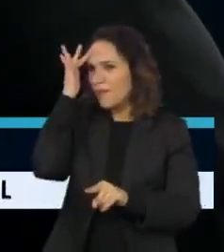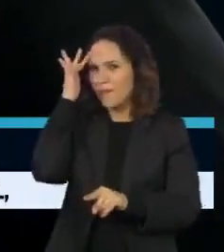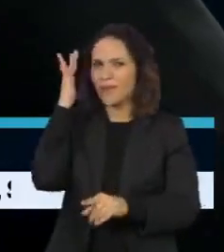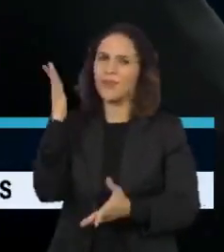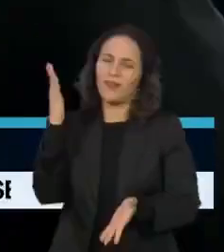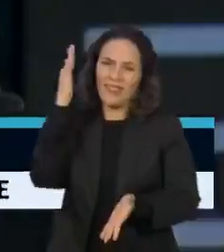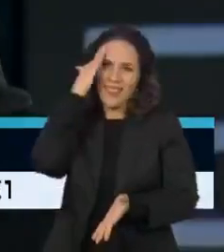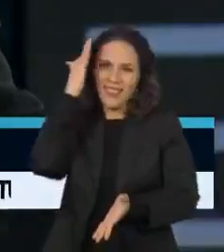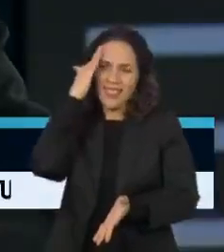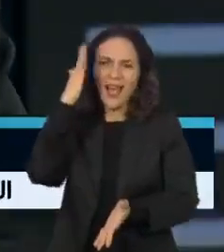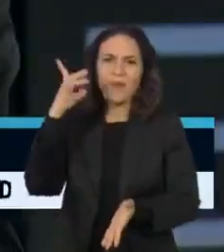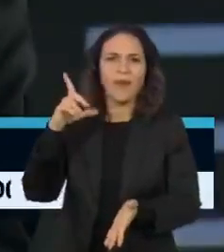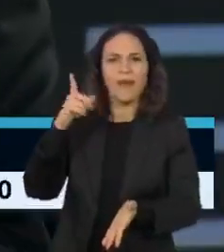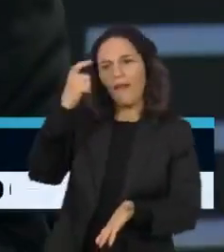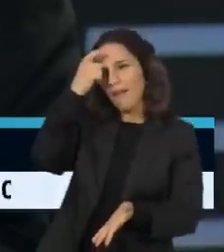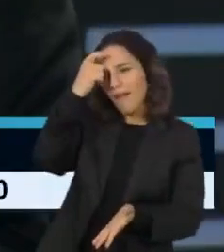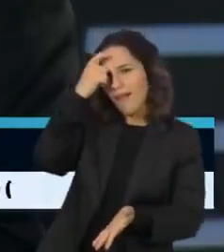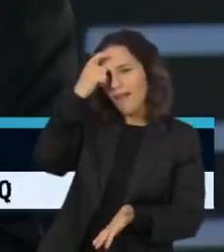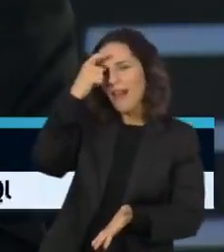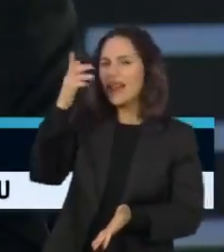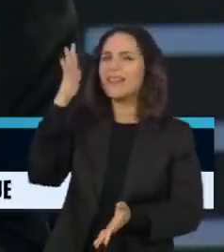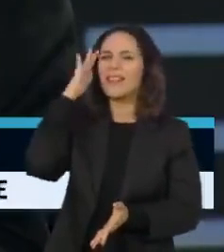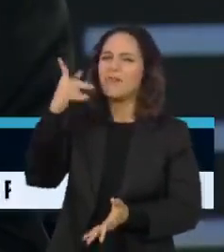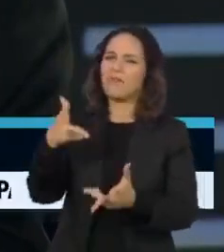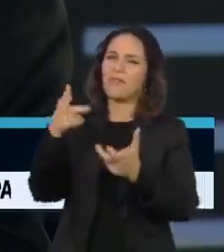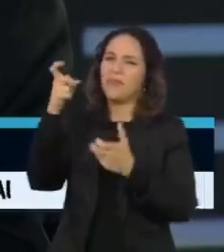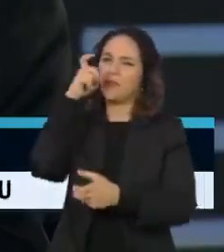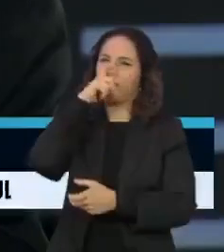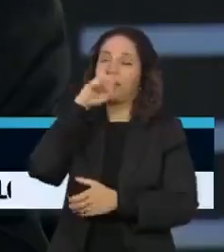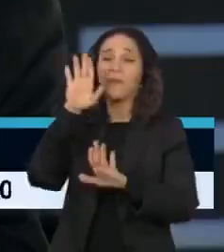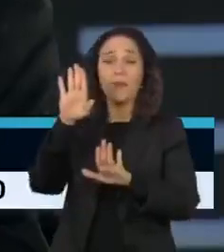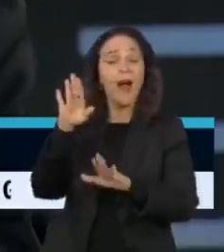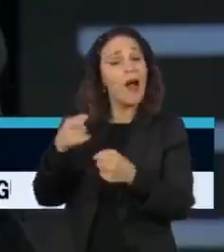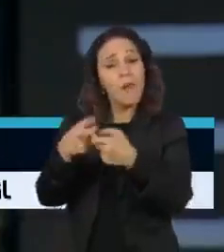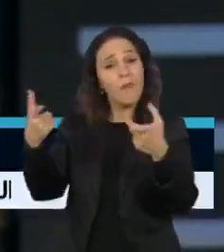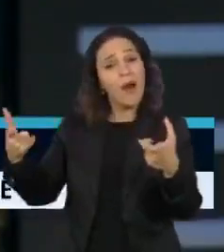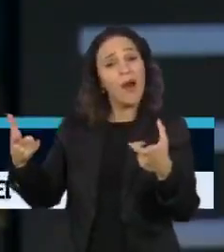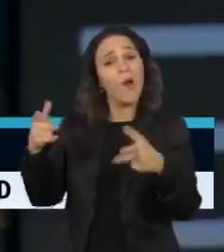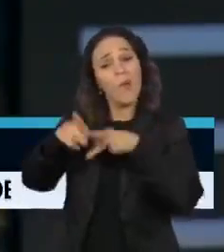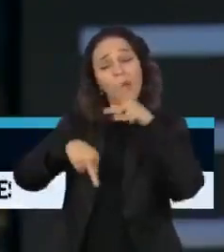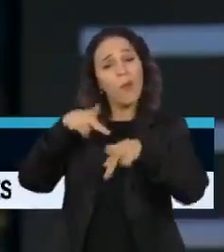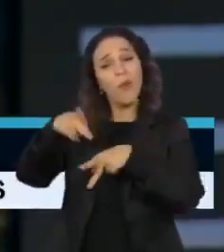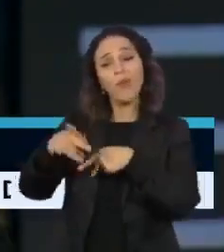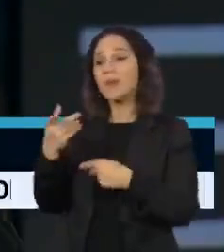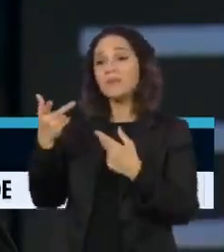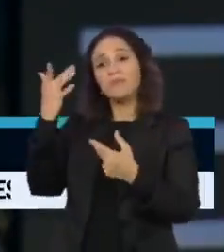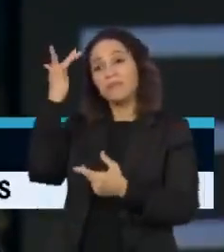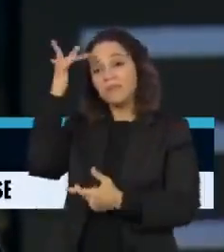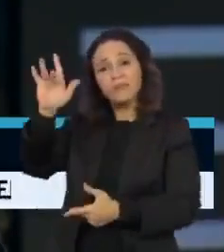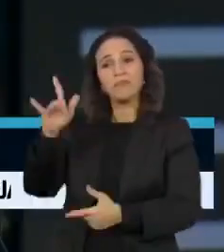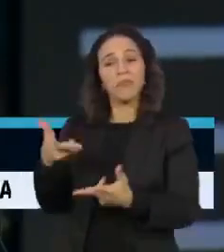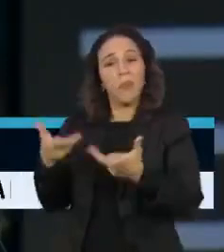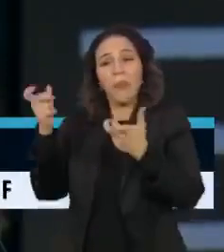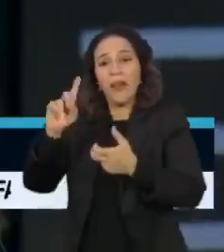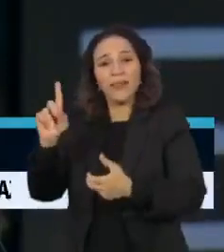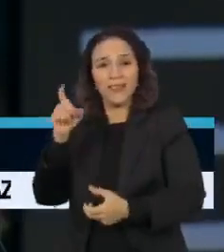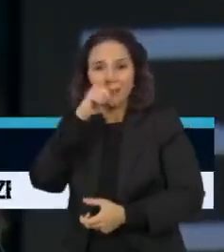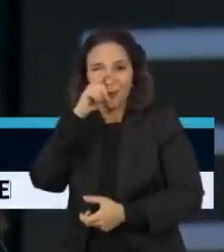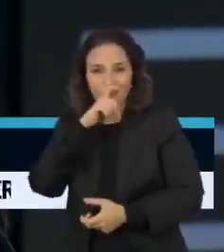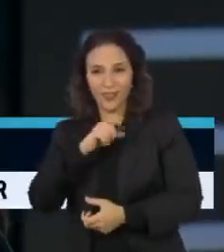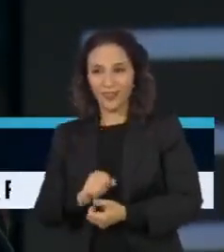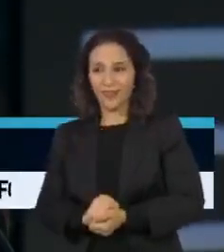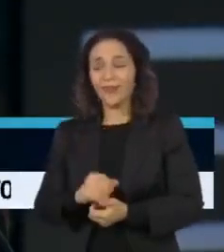informada sabe que ele tá mentindo Mas é uma grande parte da população que não tem a mínima noção por exemplo que o Jesus estava falando dessa